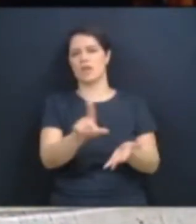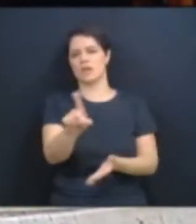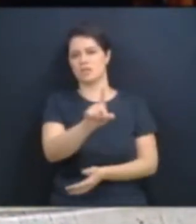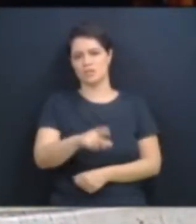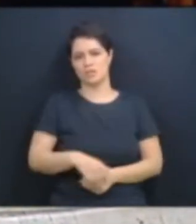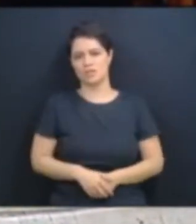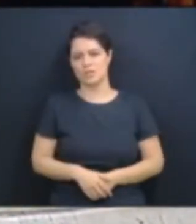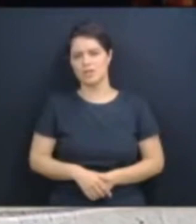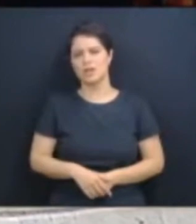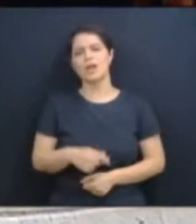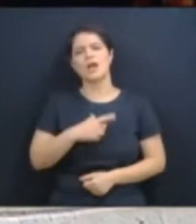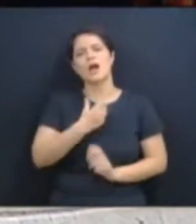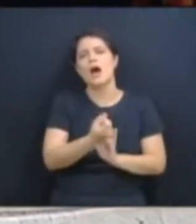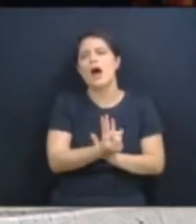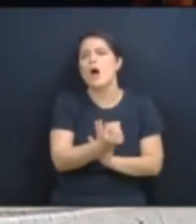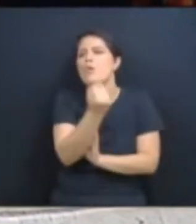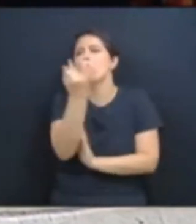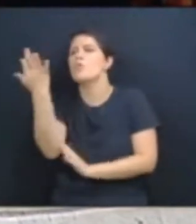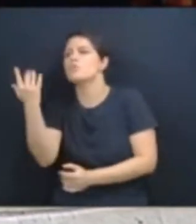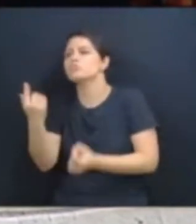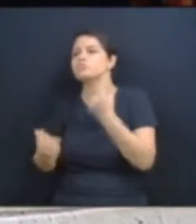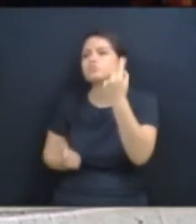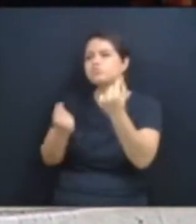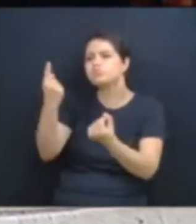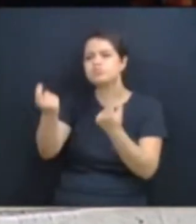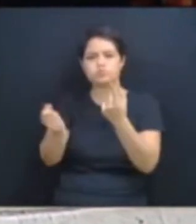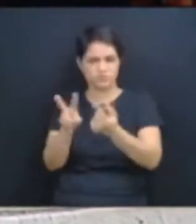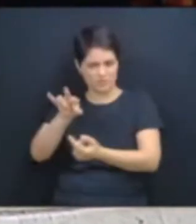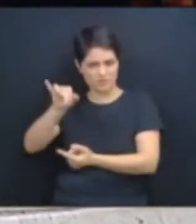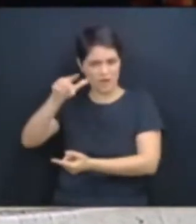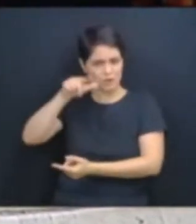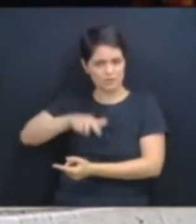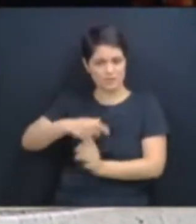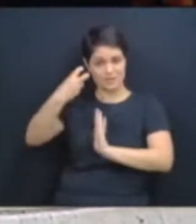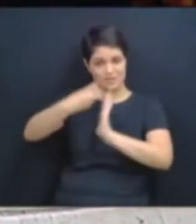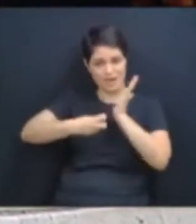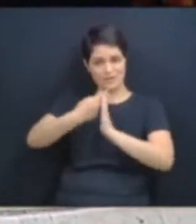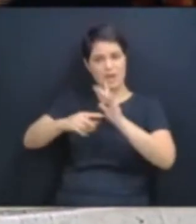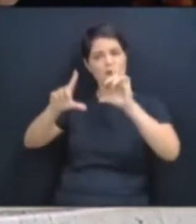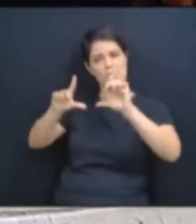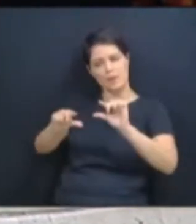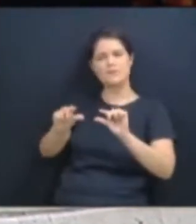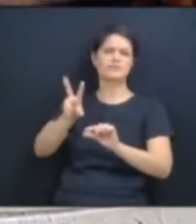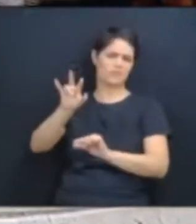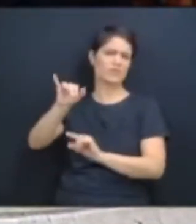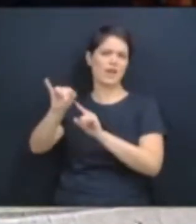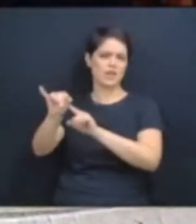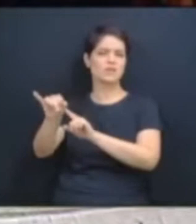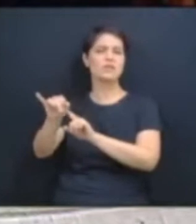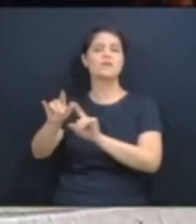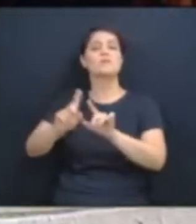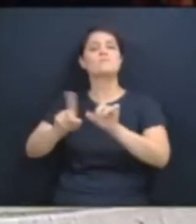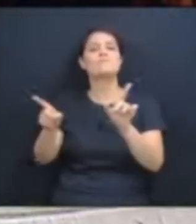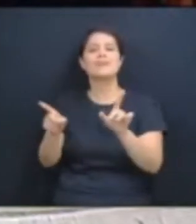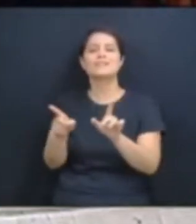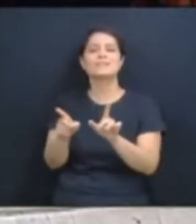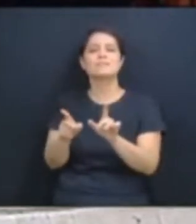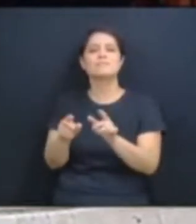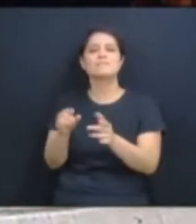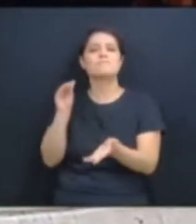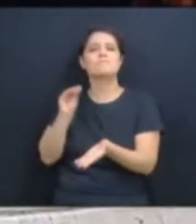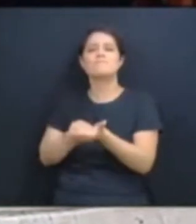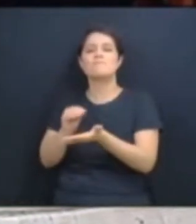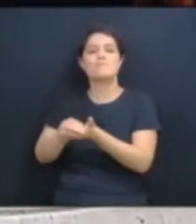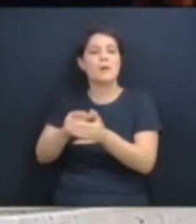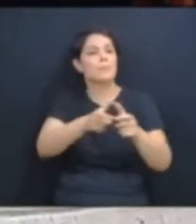alguns casos. Será sim, mas não o suficiente. Lembrando que o pedágio passado, segundo o Ministério Público Federal,